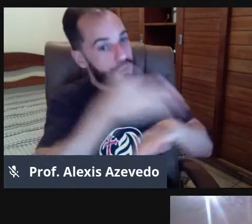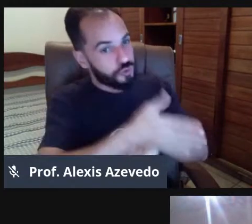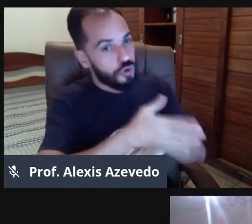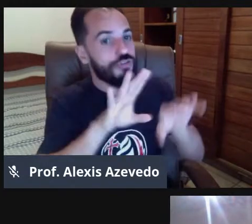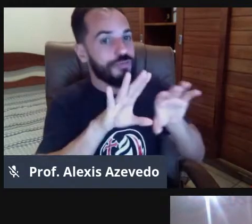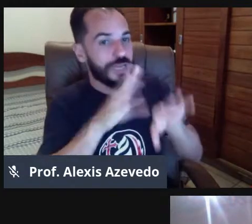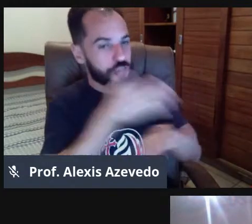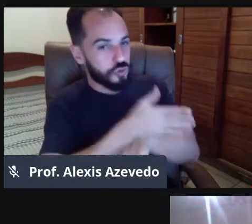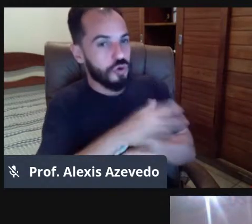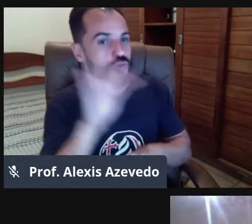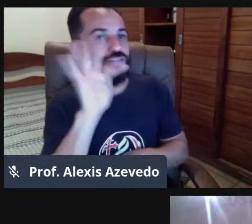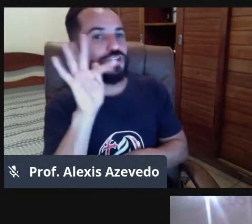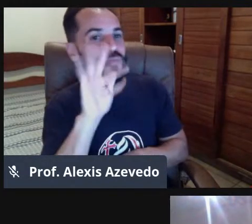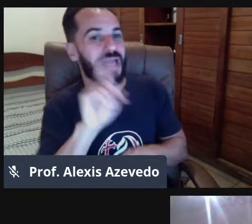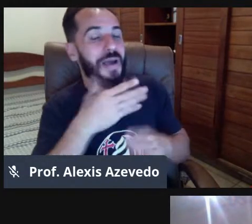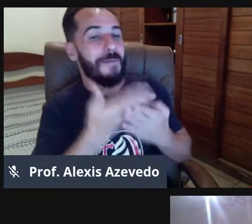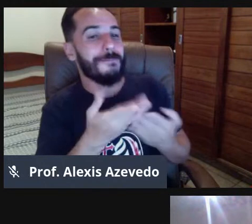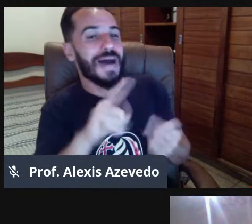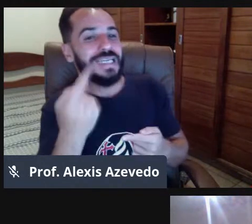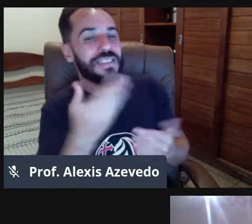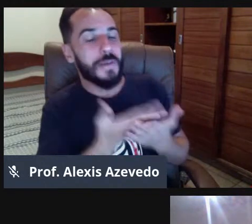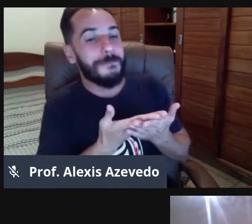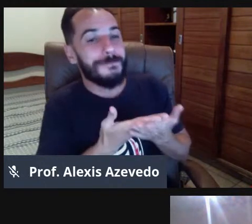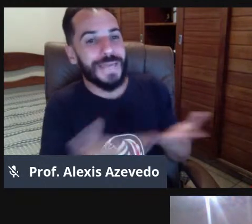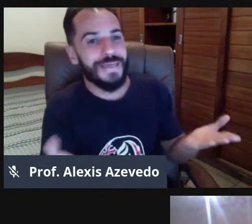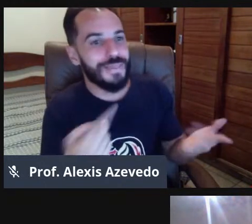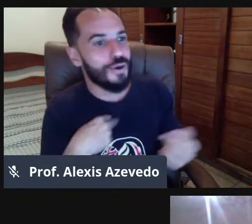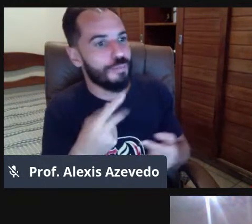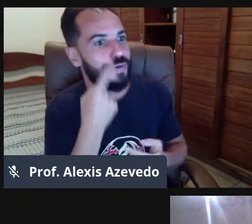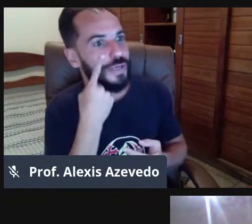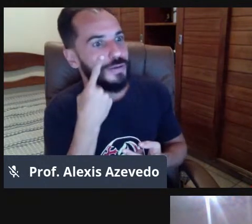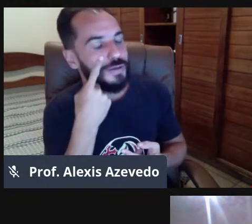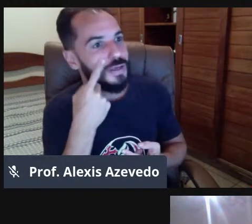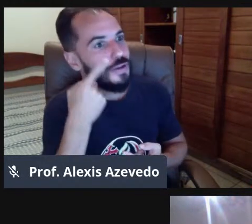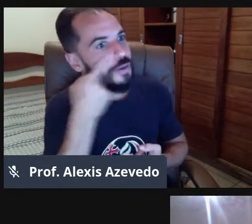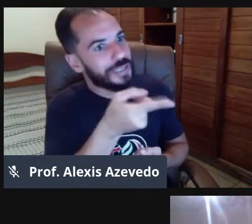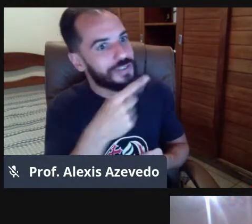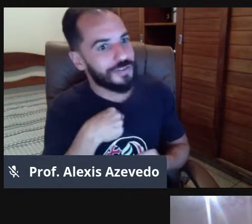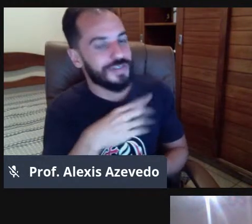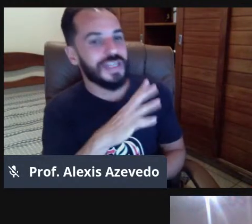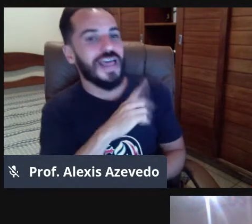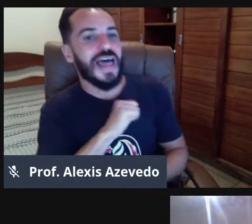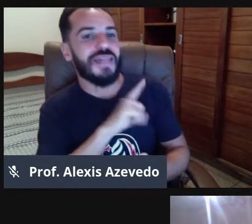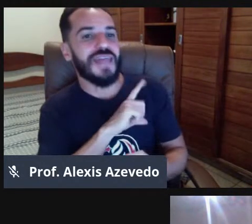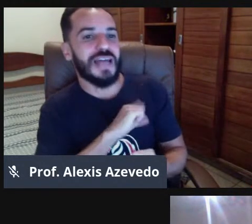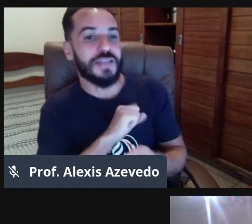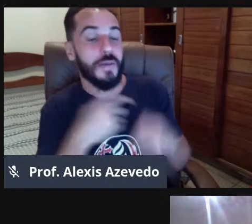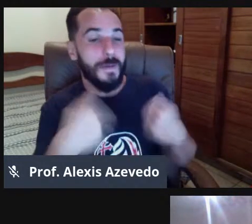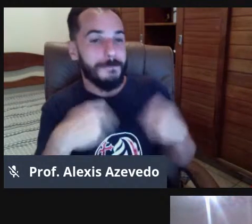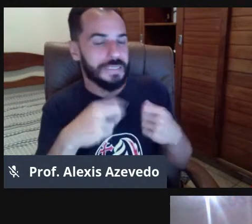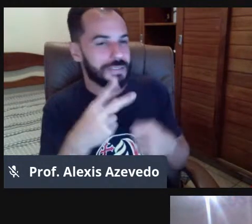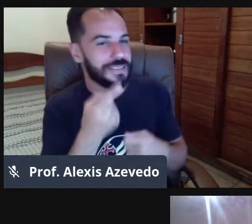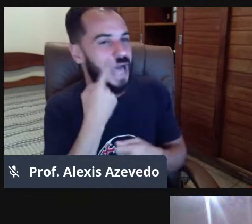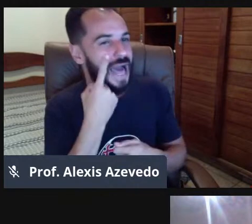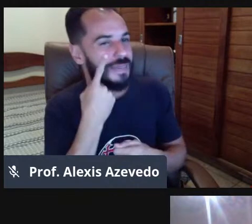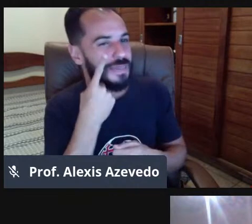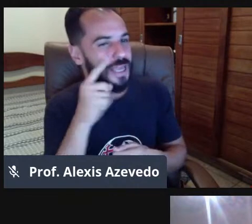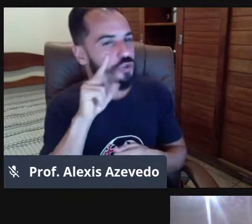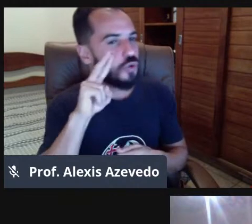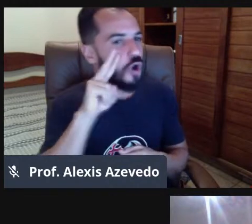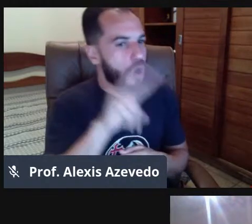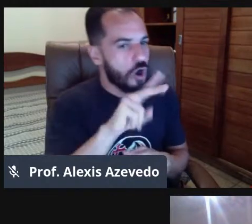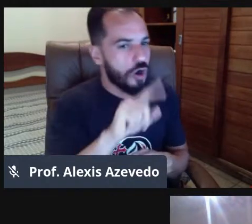por um descuido de não estar atento aos prazos. Então, sempre estar atento,